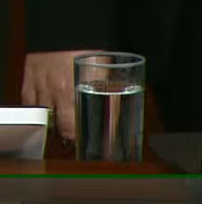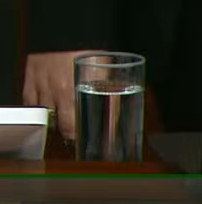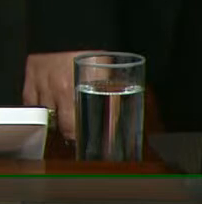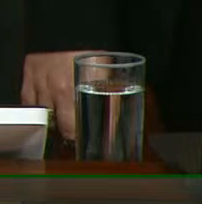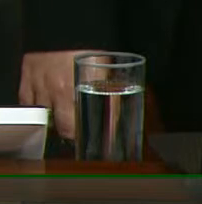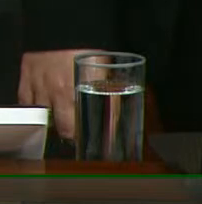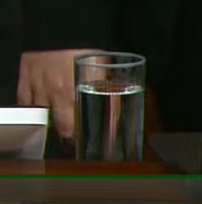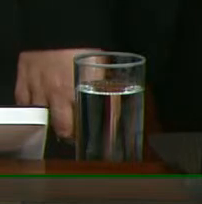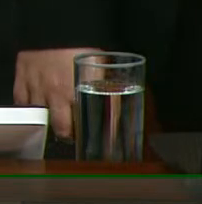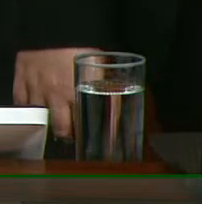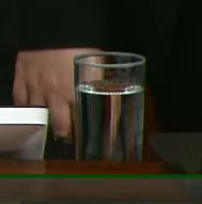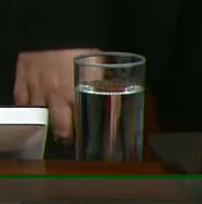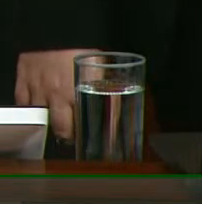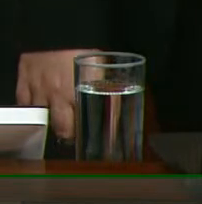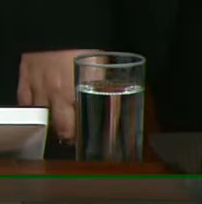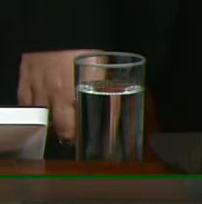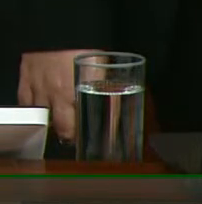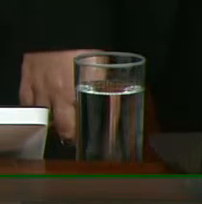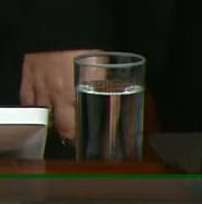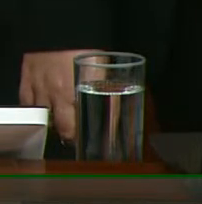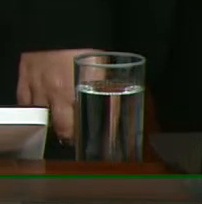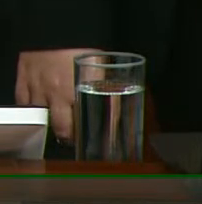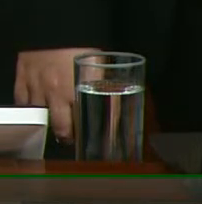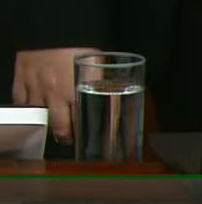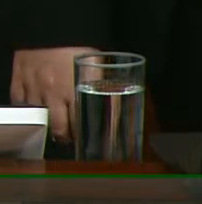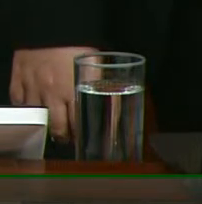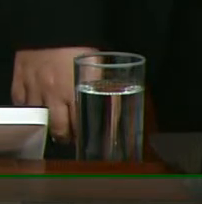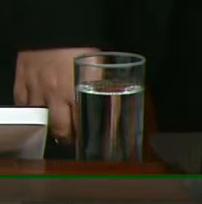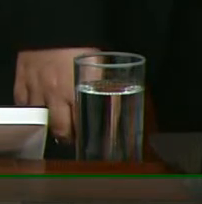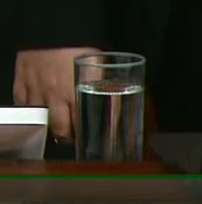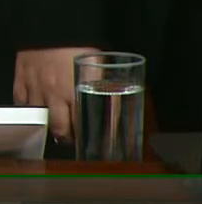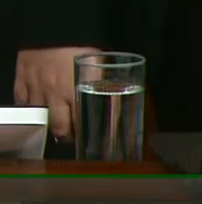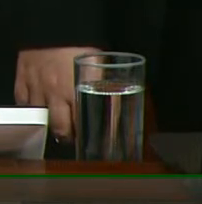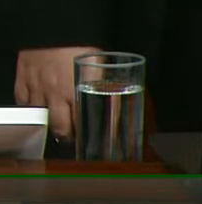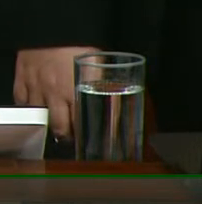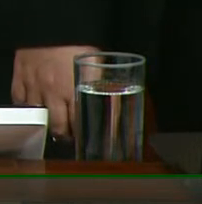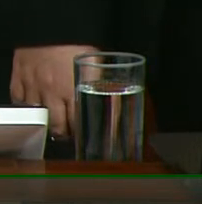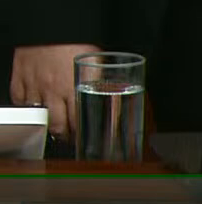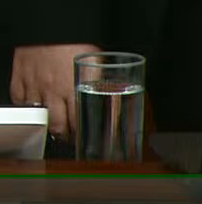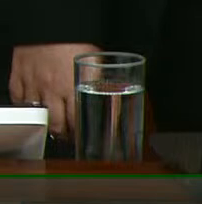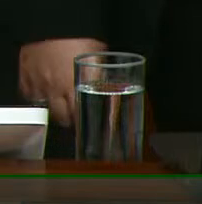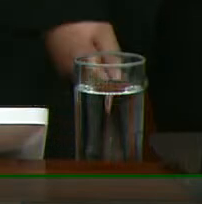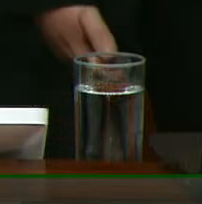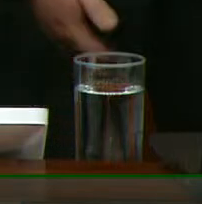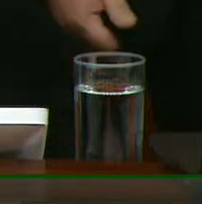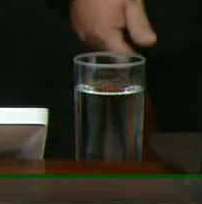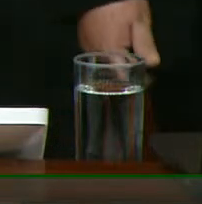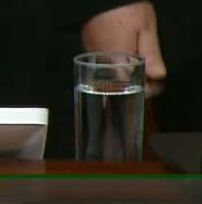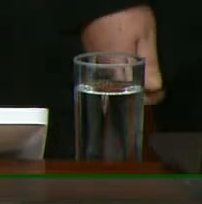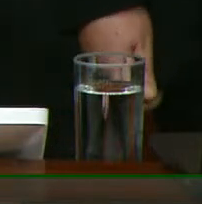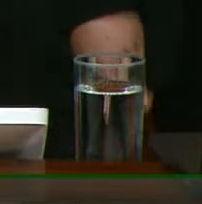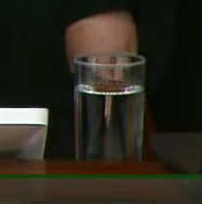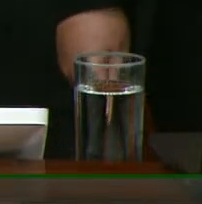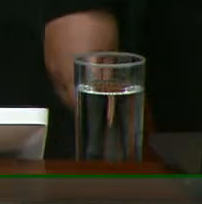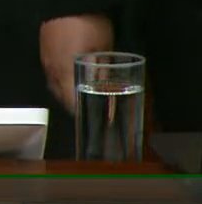Desiste. Gerson Burma, do PDT. Desiste. Matheus Vespe, do